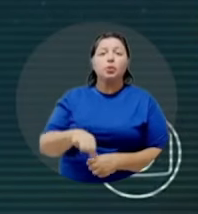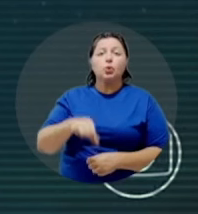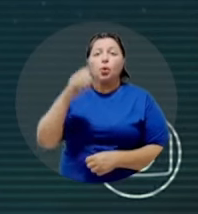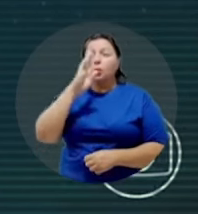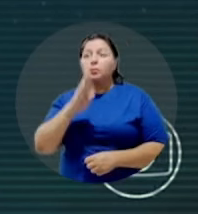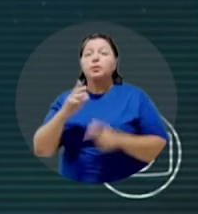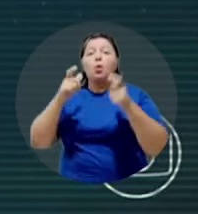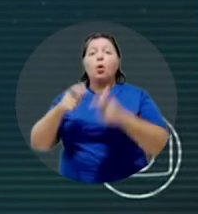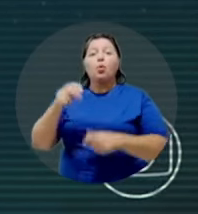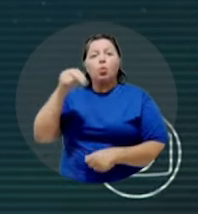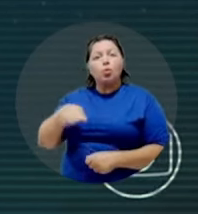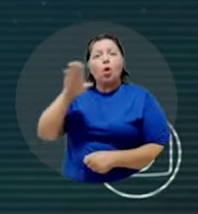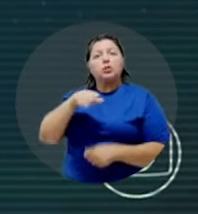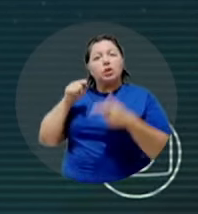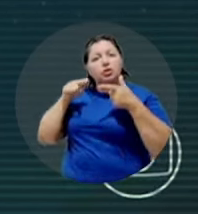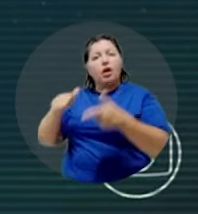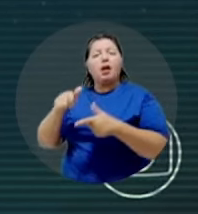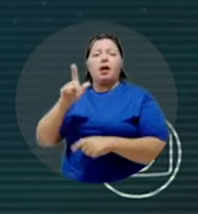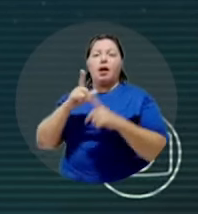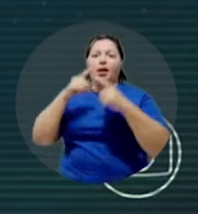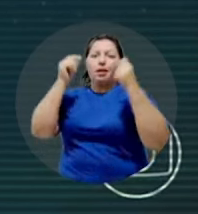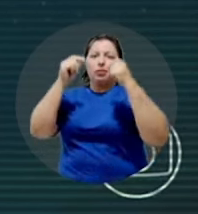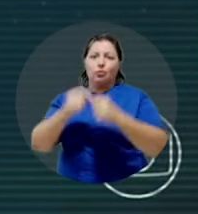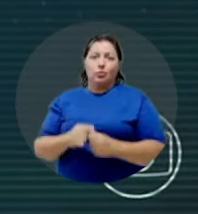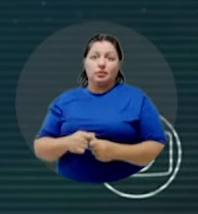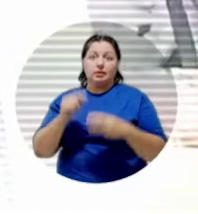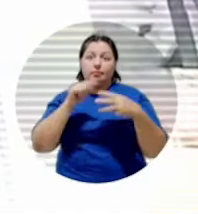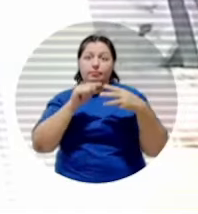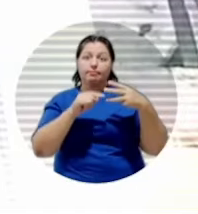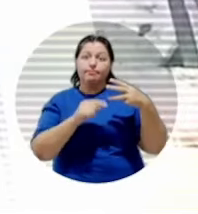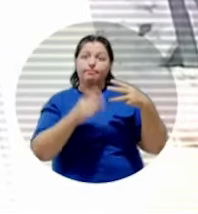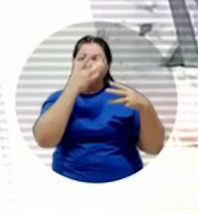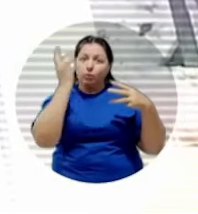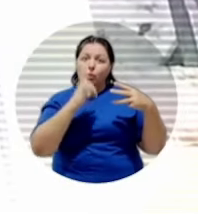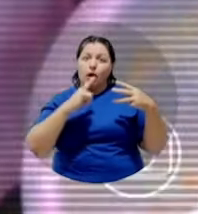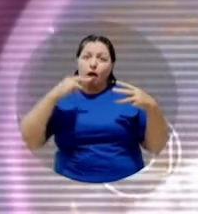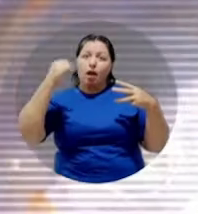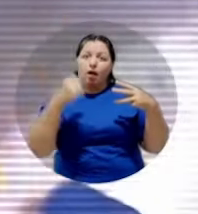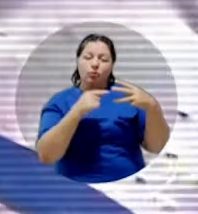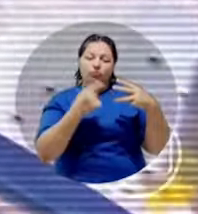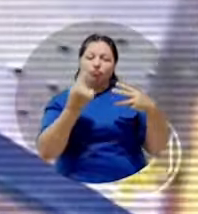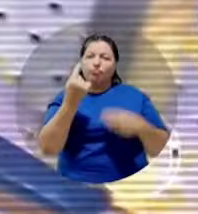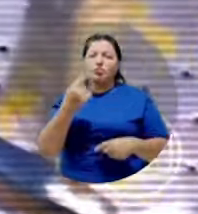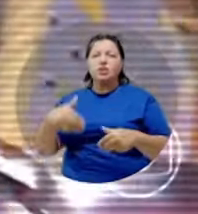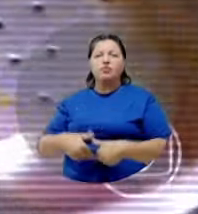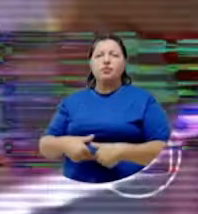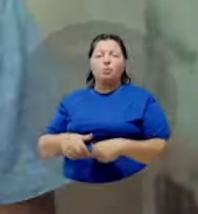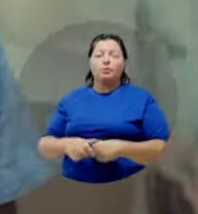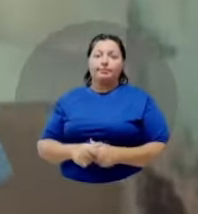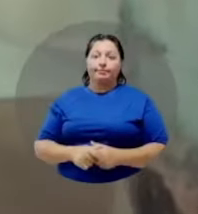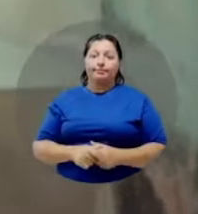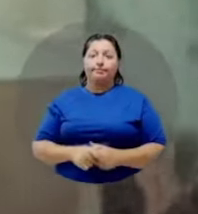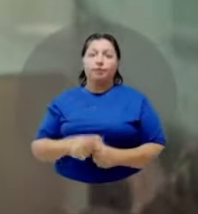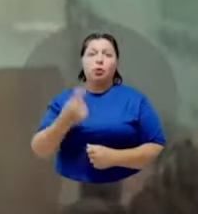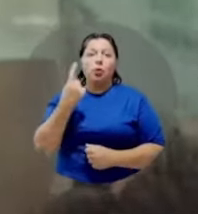A pior situação do país é no estado de Alagoas, no Nordeste. Um em cada três alagoanos enfrenta a